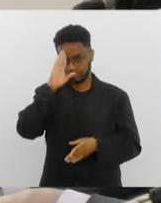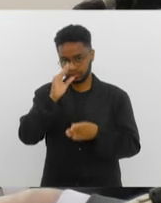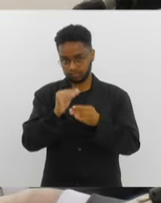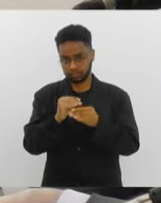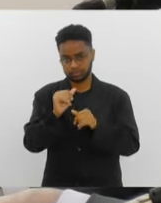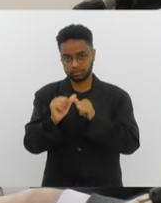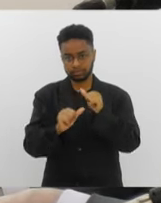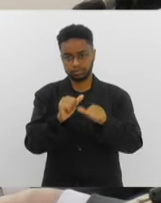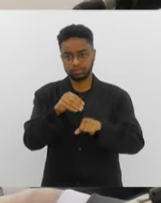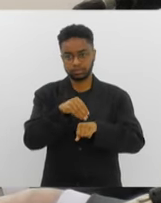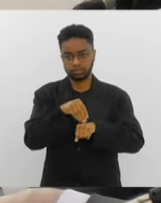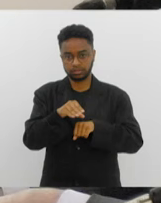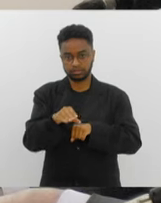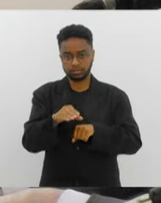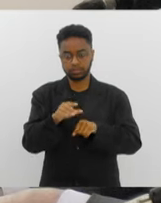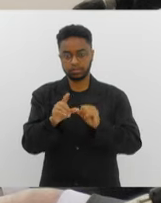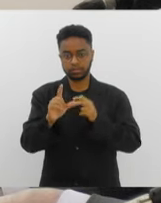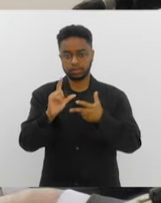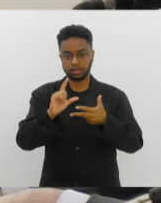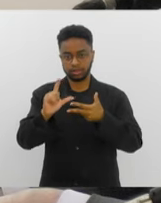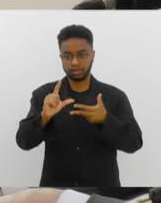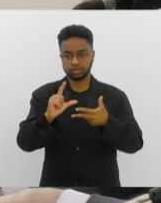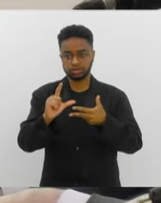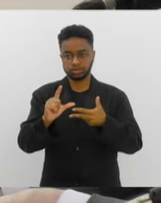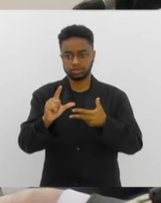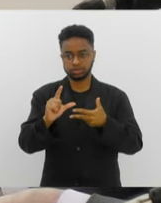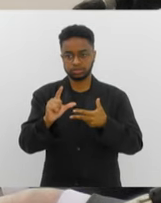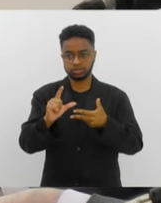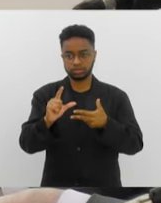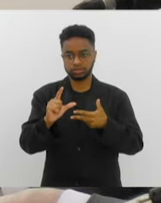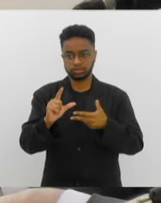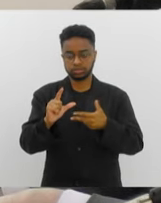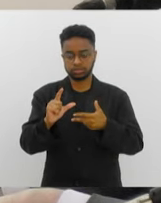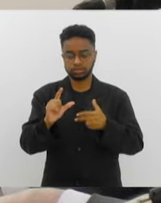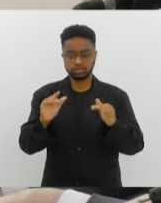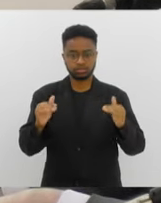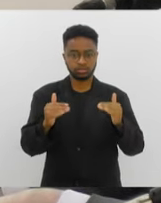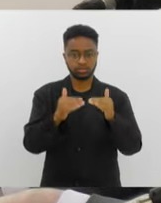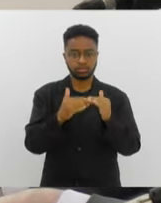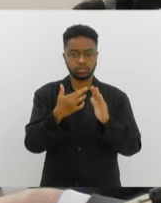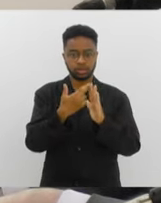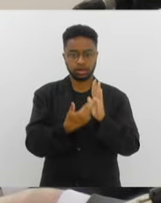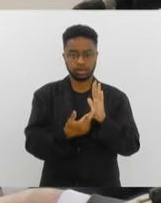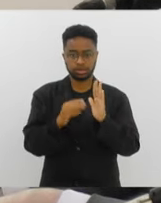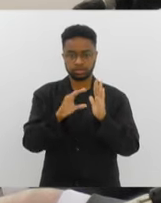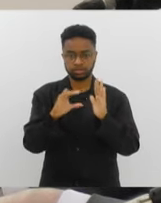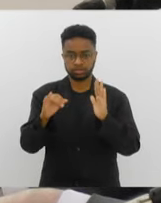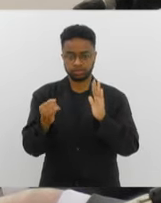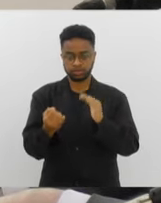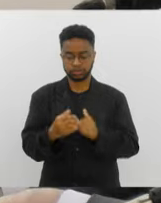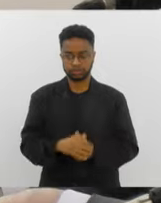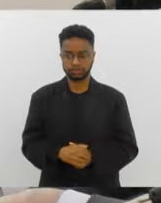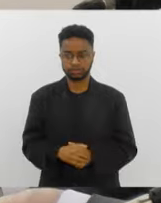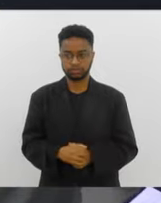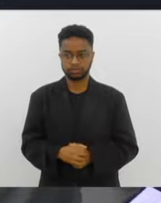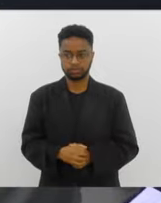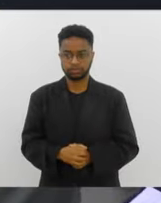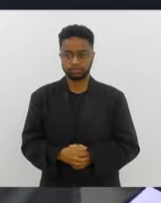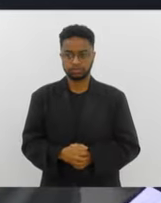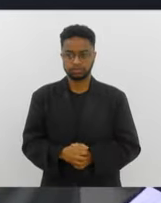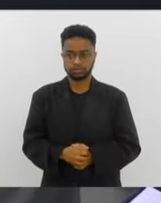pela transformação de indicação legislativa, seguindo aquilo que a CCJ definiu. Senhor presidente,